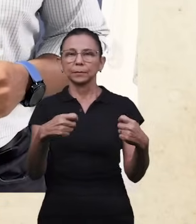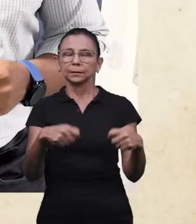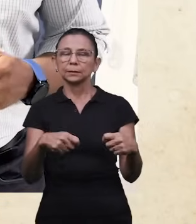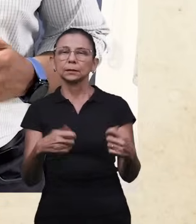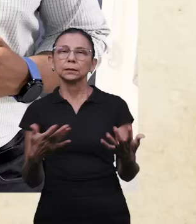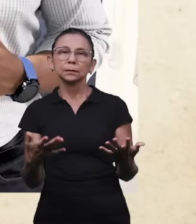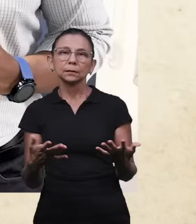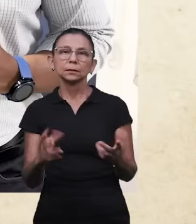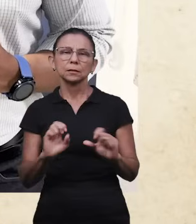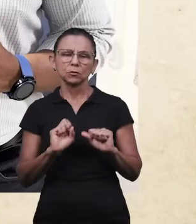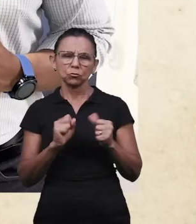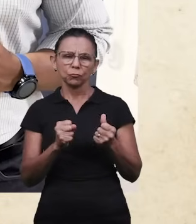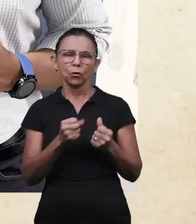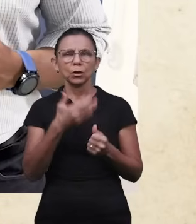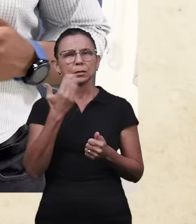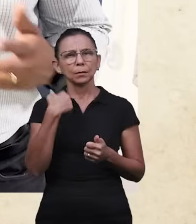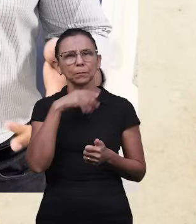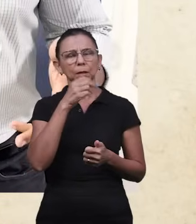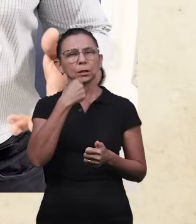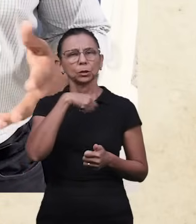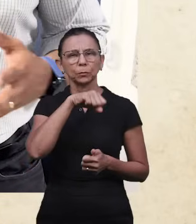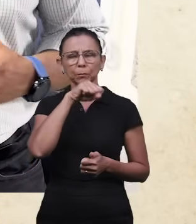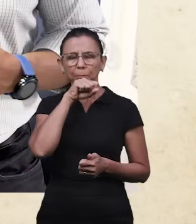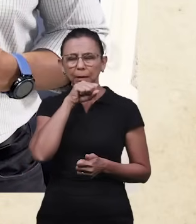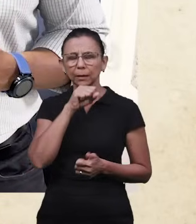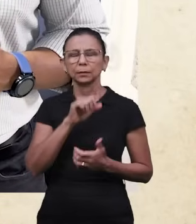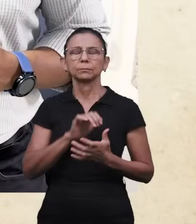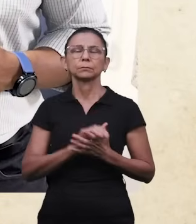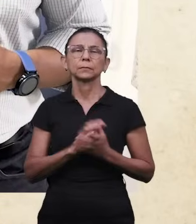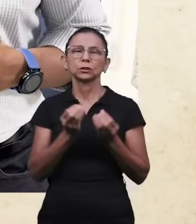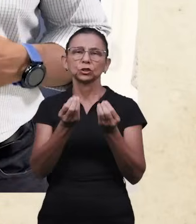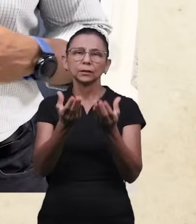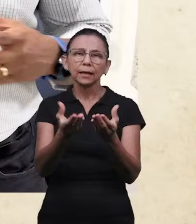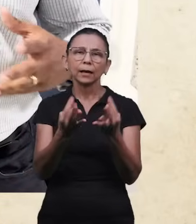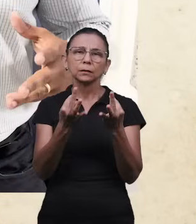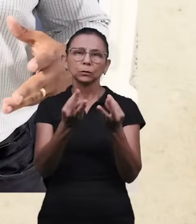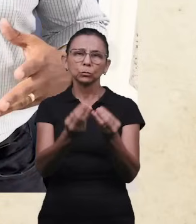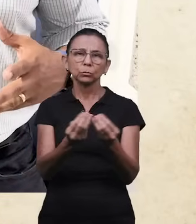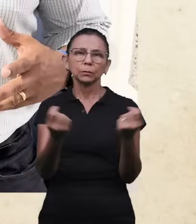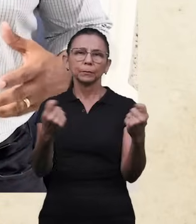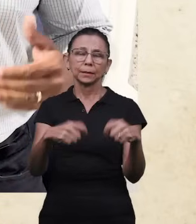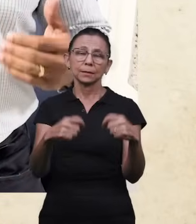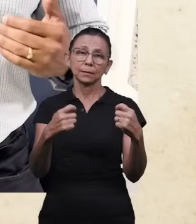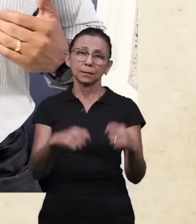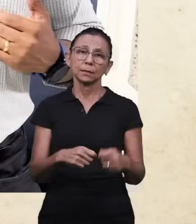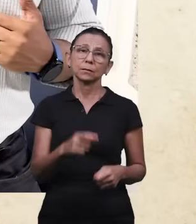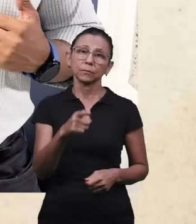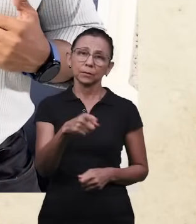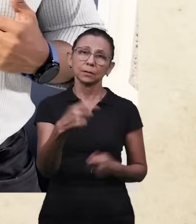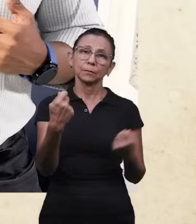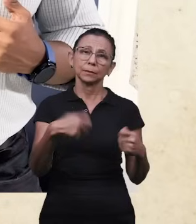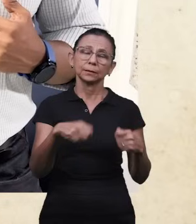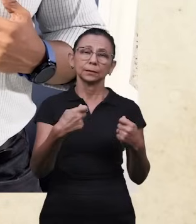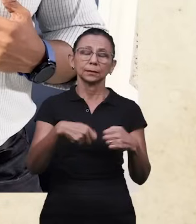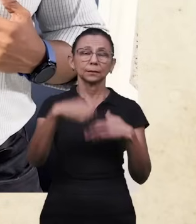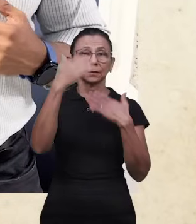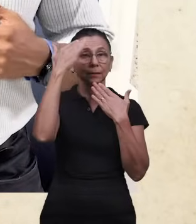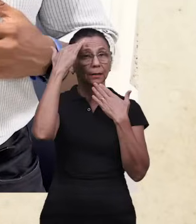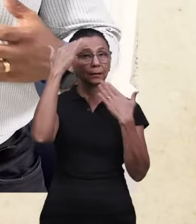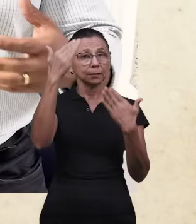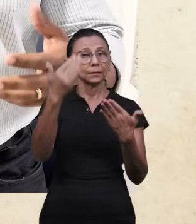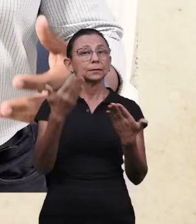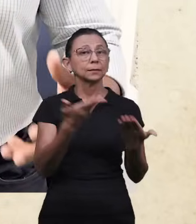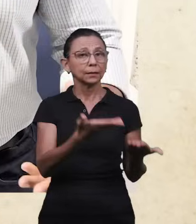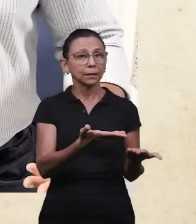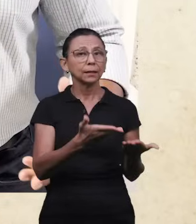jovem, seja grato. Exerça isso dentro do seu lar, esse ambiente de gratidão por aquilo que você já conquistou, por aquilo